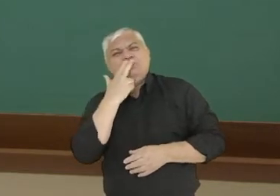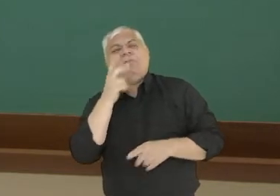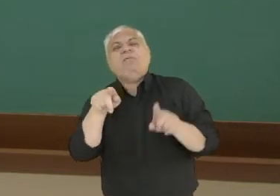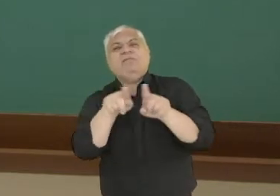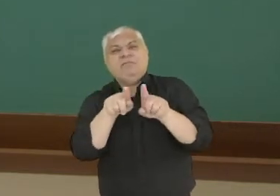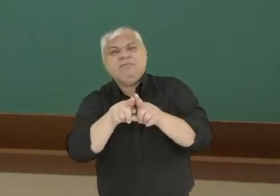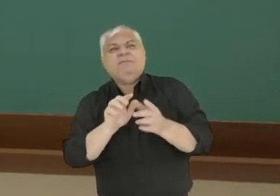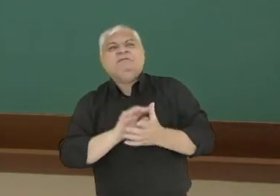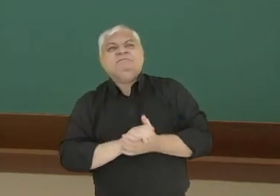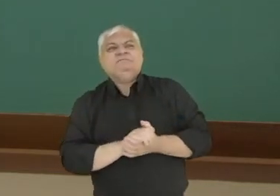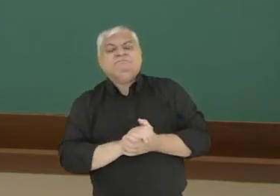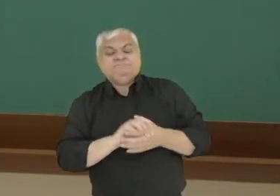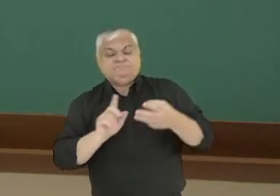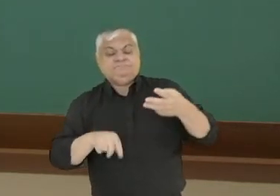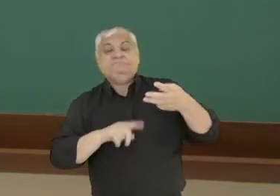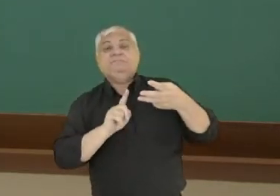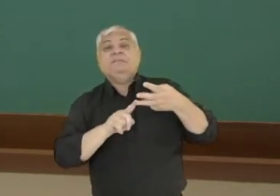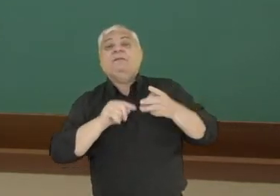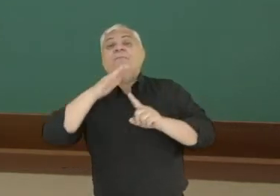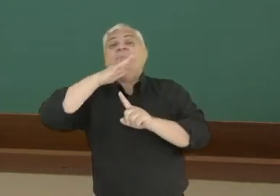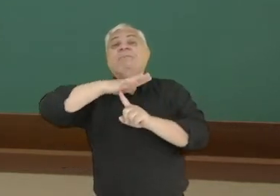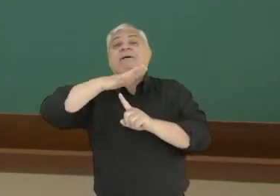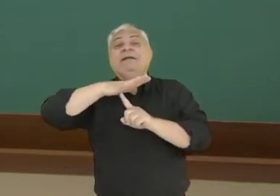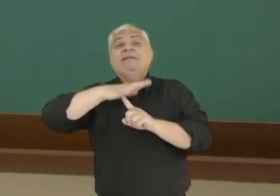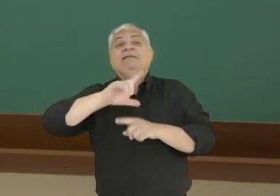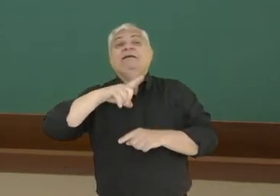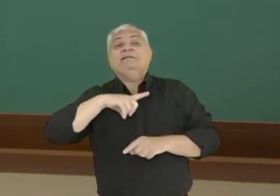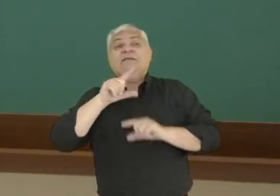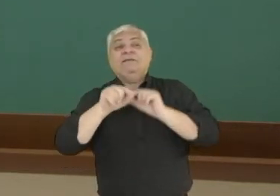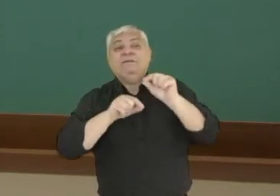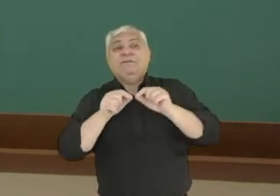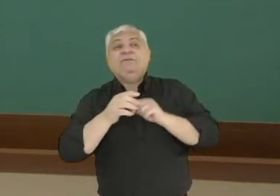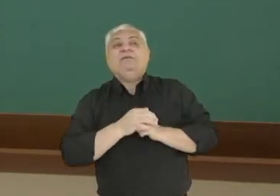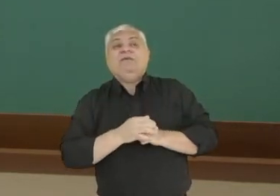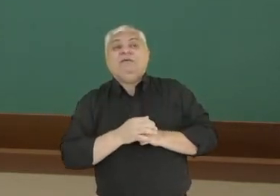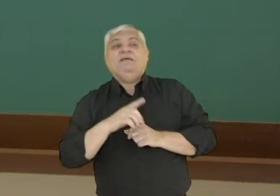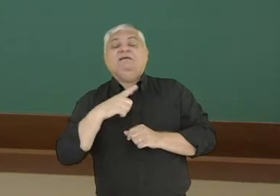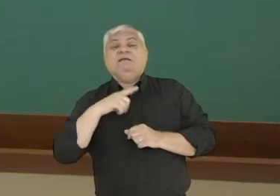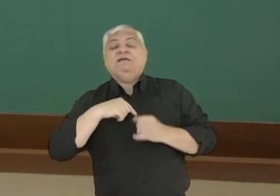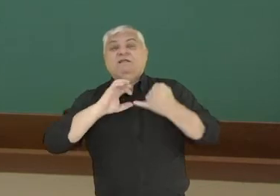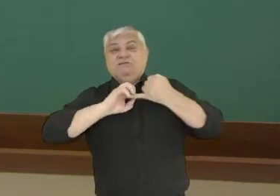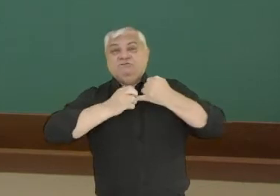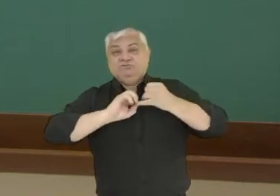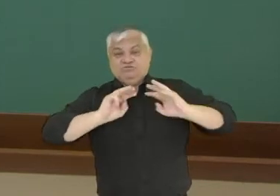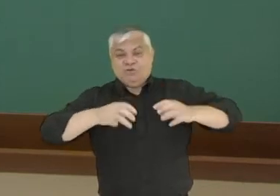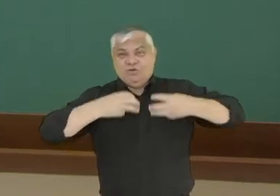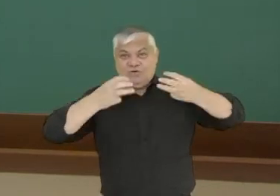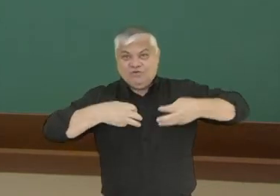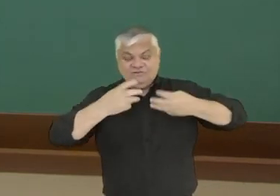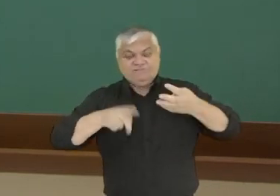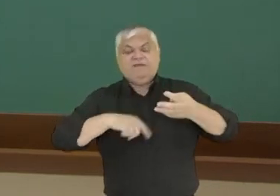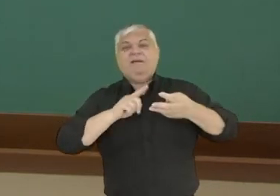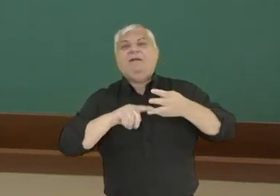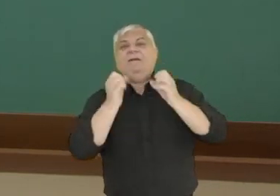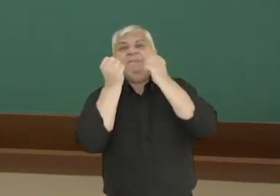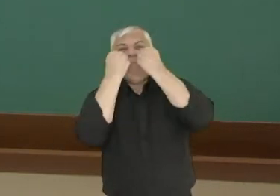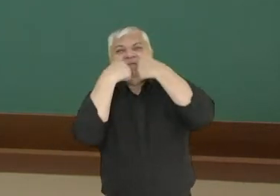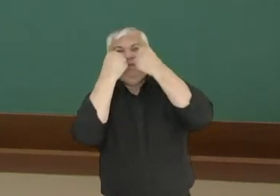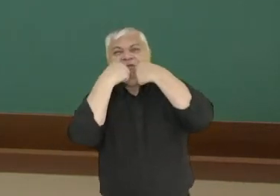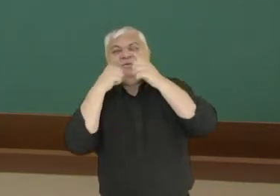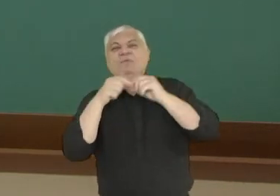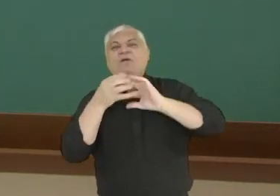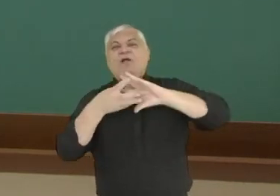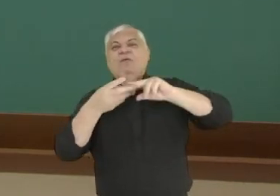agropecuária e no Paraná nós temos agricultura baseada principalmente na loja no milho no